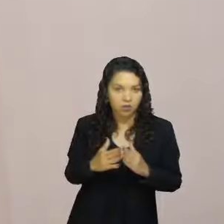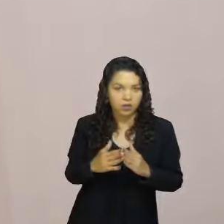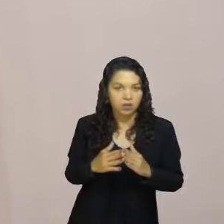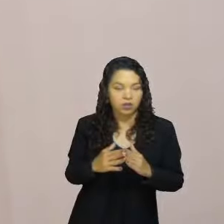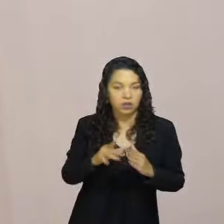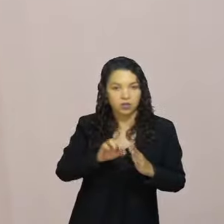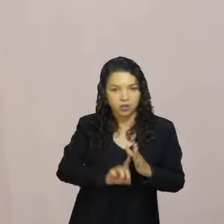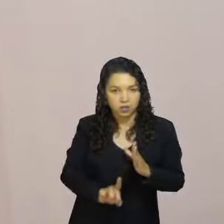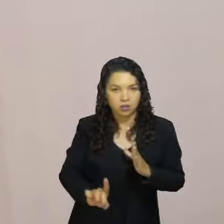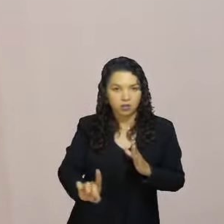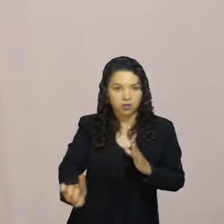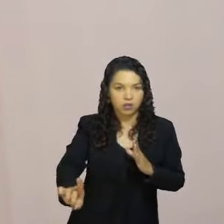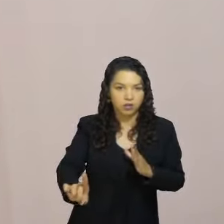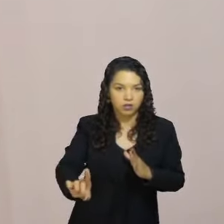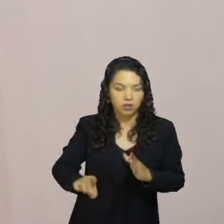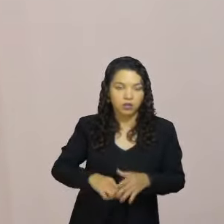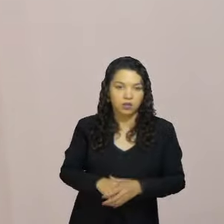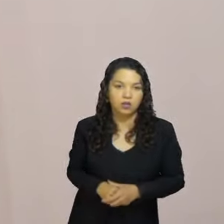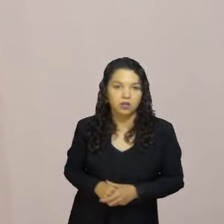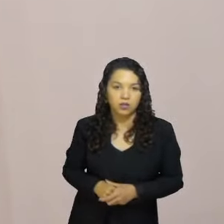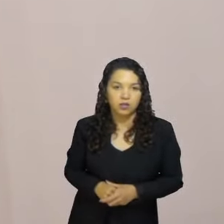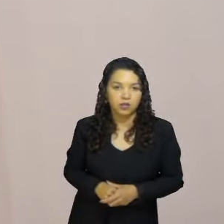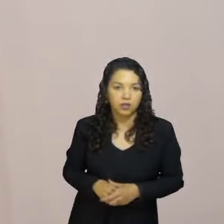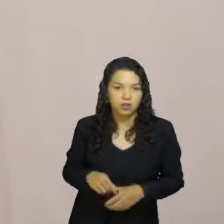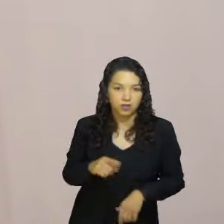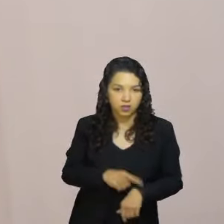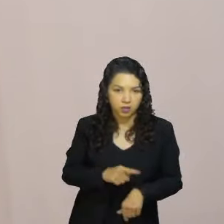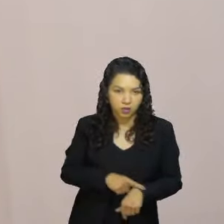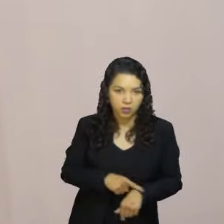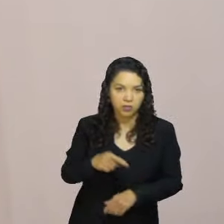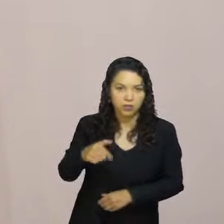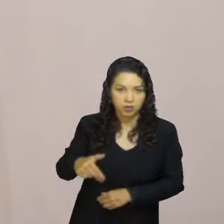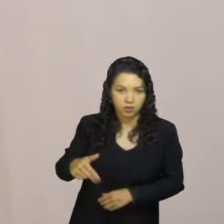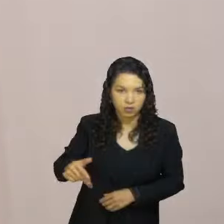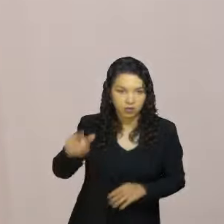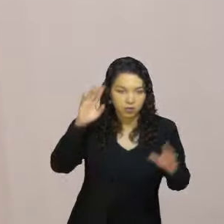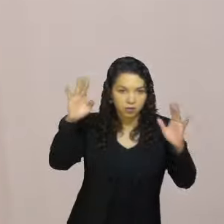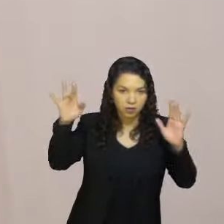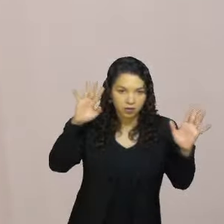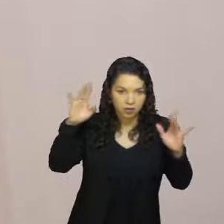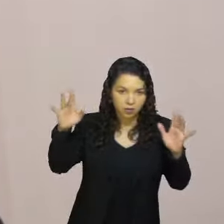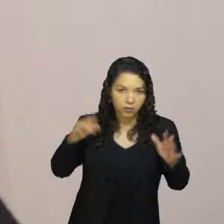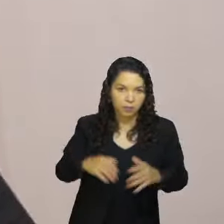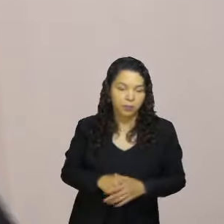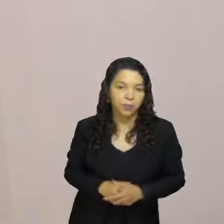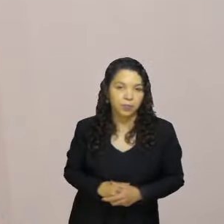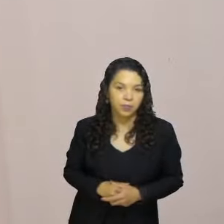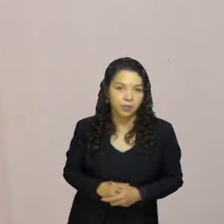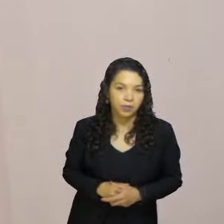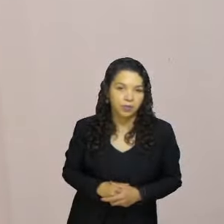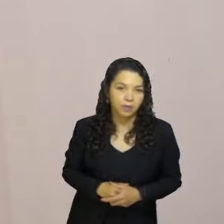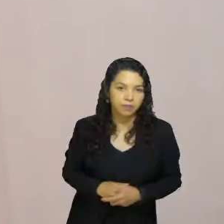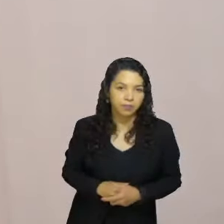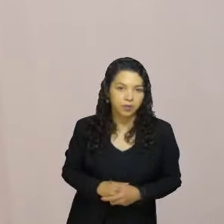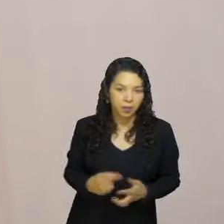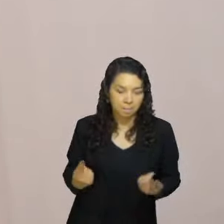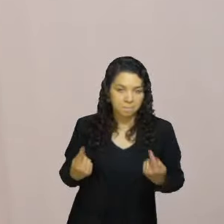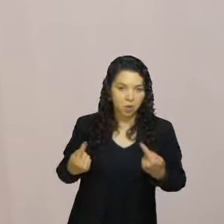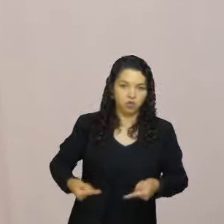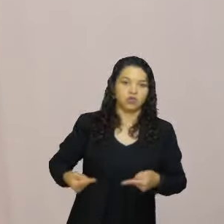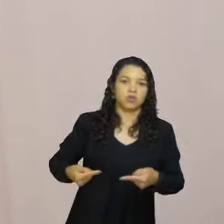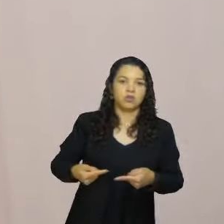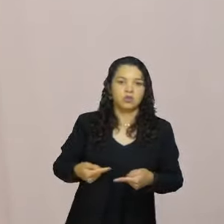expor, a pessoa tinha todo o tempo do trajeto para parar para pensar. Agora, a aposta não, o viciado está aqui.